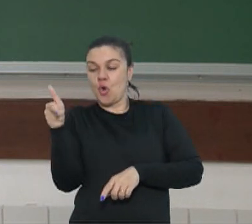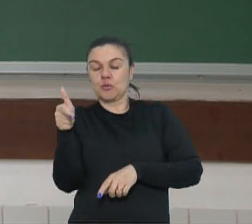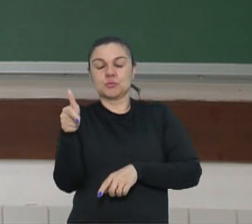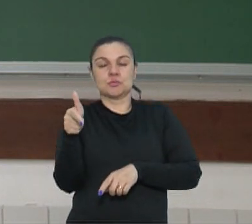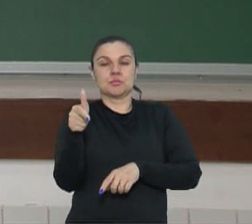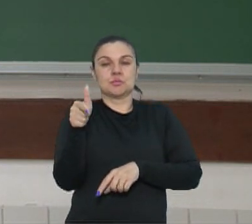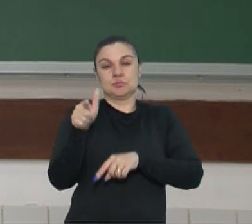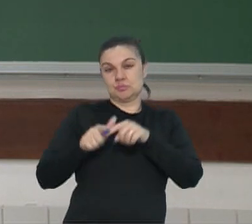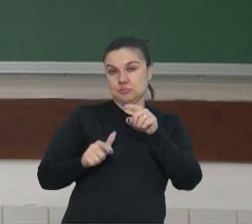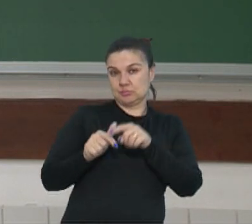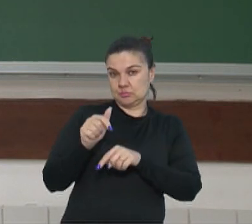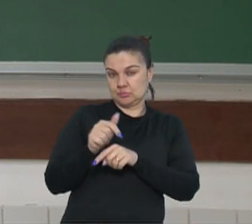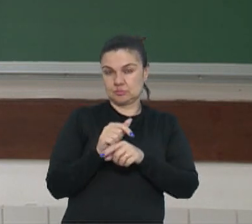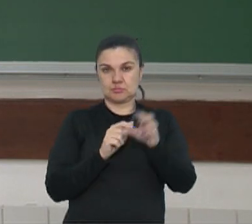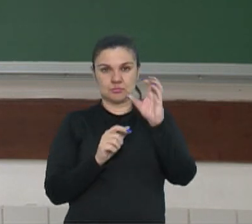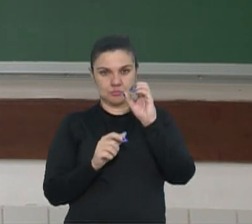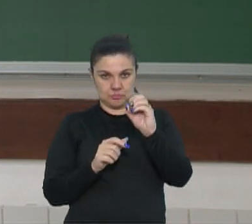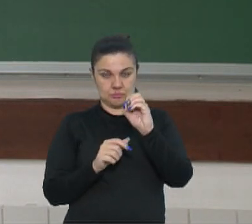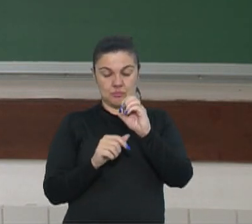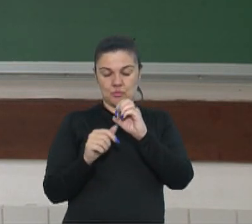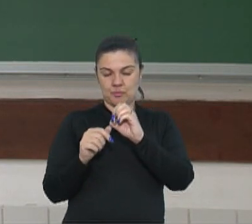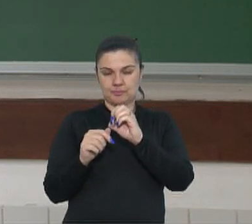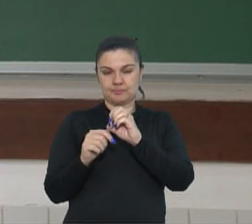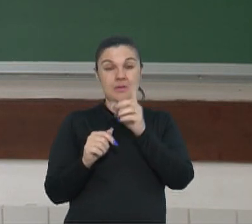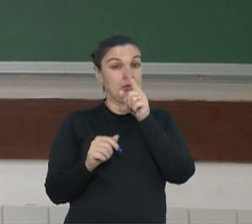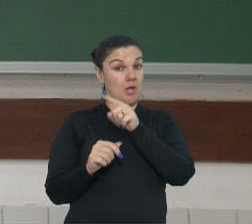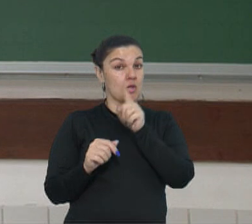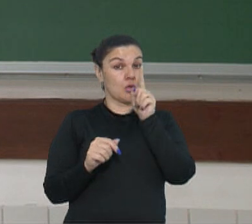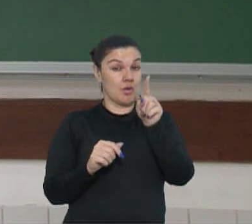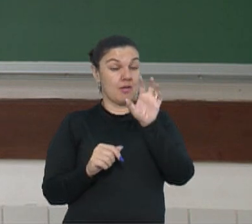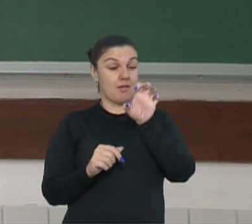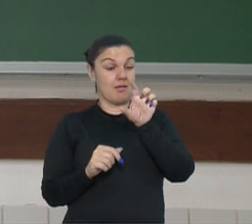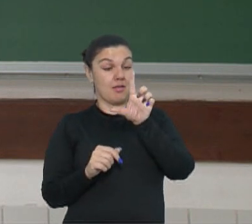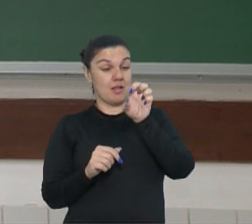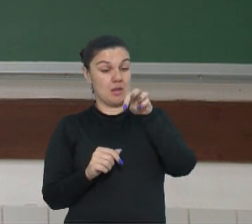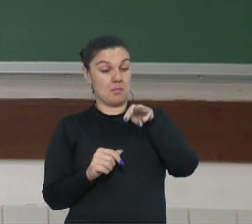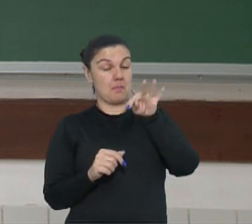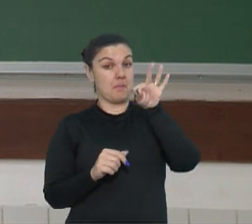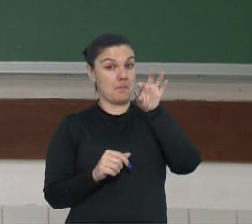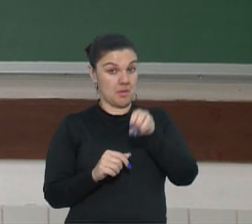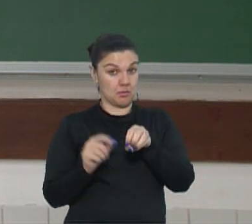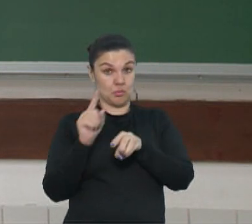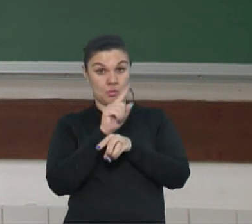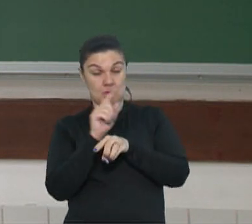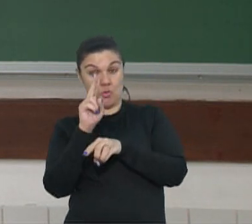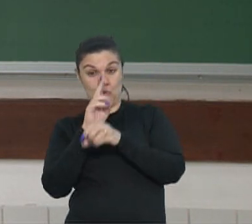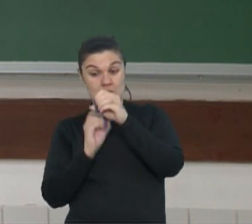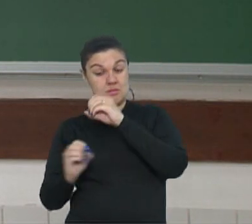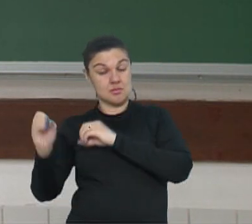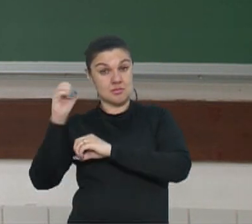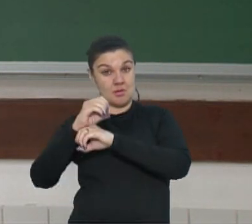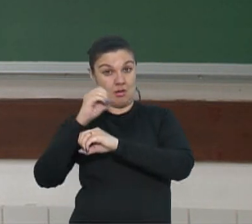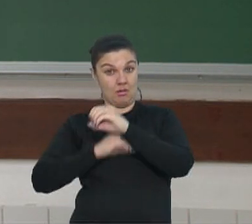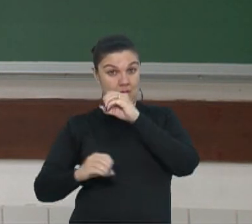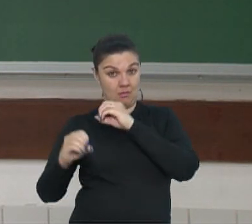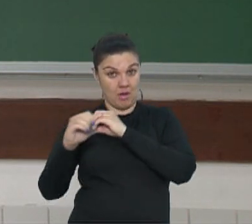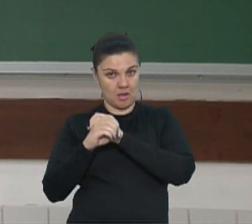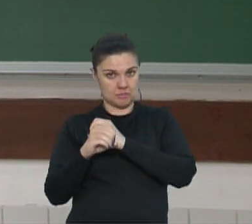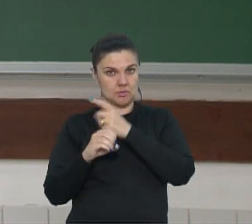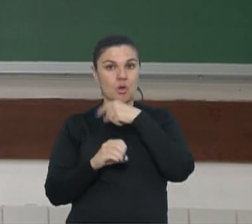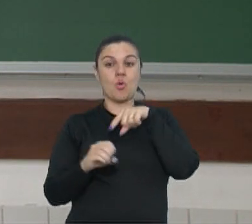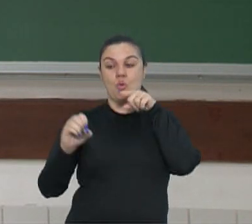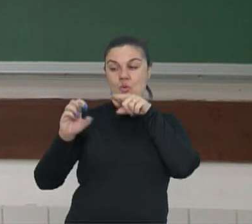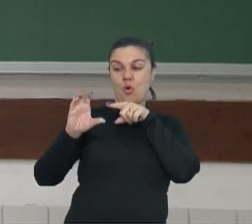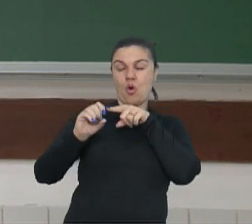Então, óxidos são feitos de 2 elementos, não é 2 átomos, preste atenção, são 2 elementos. Então, o elemento